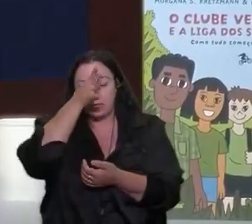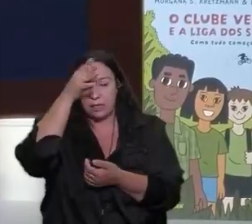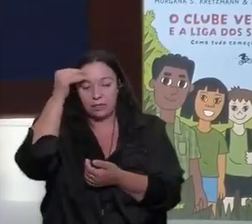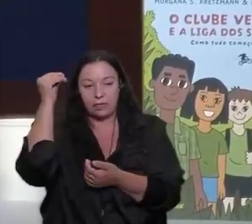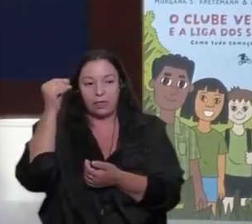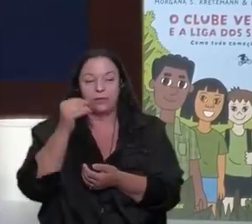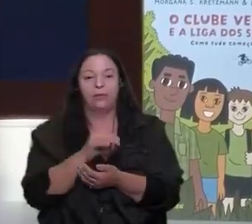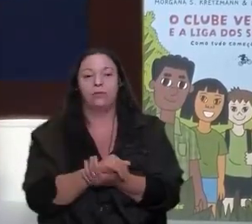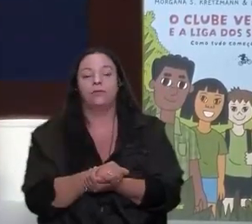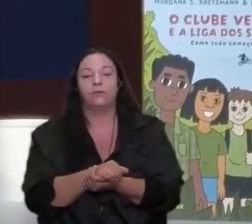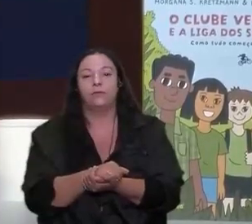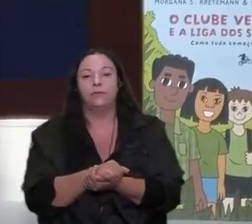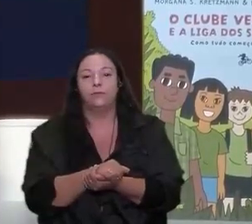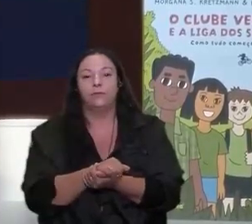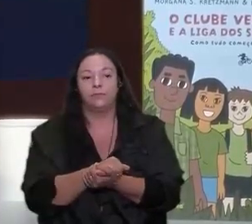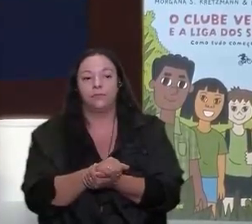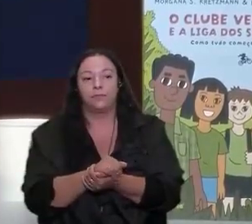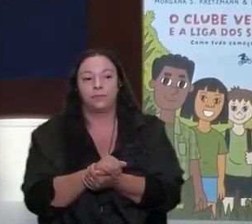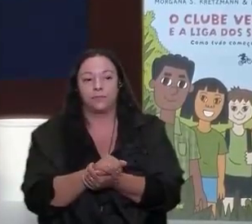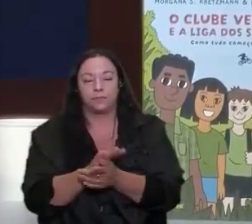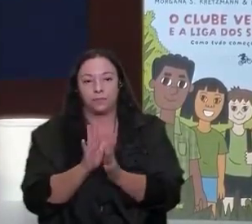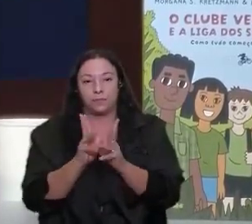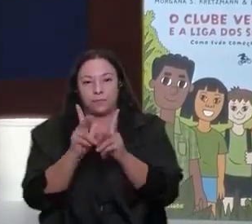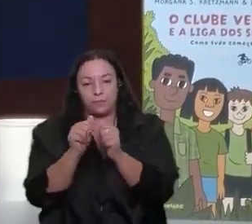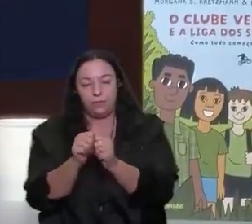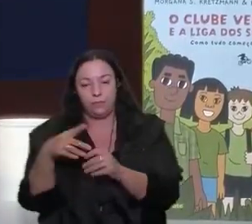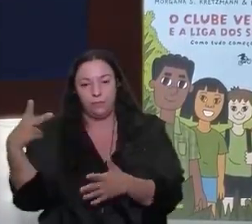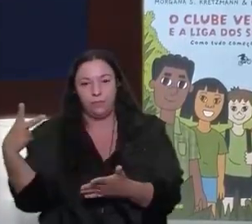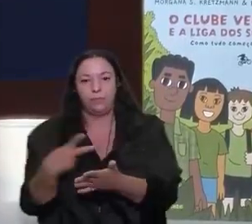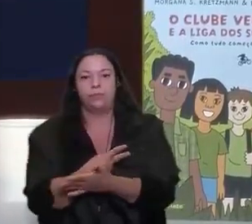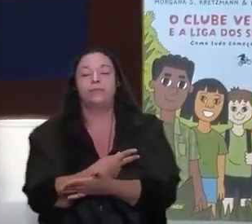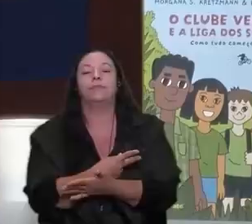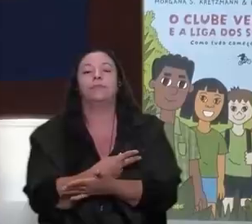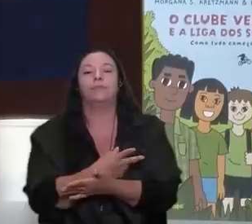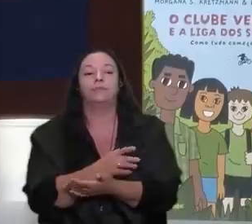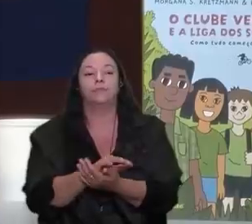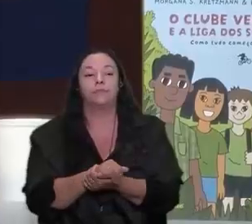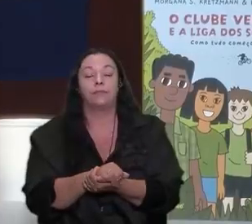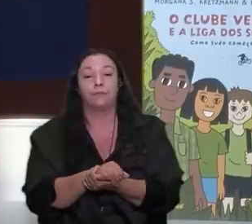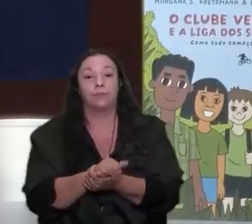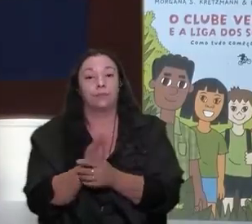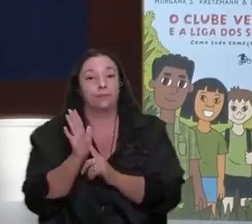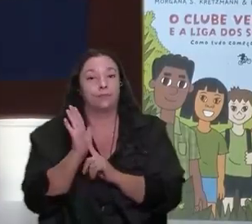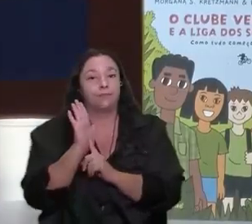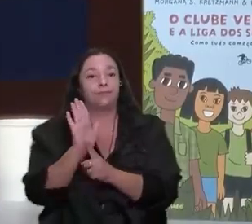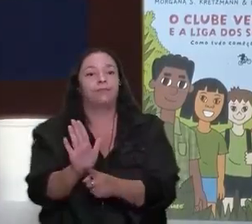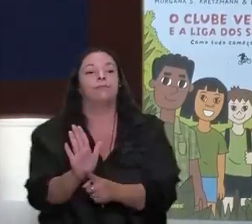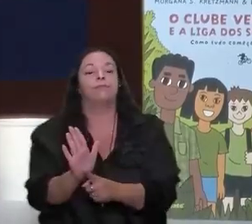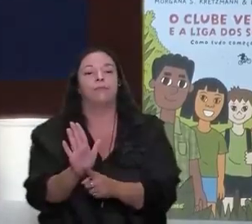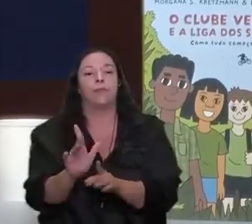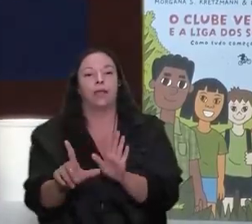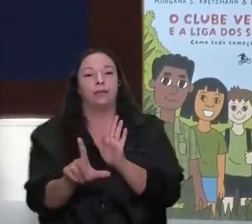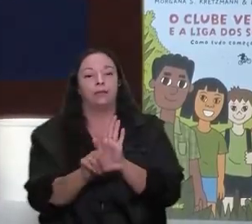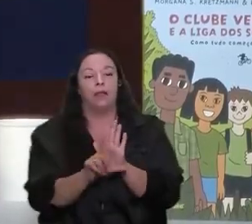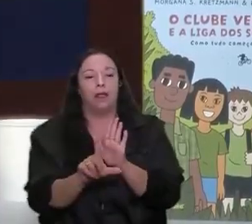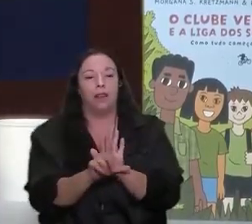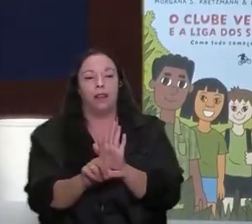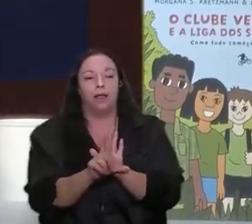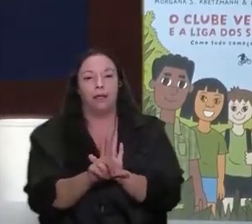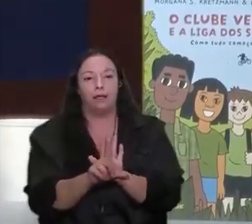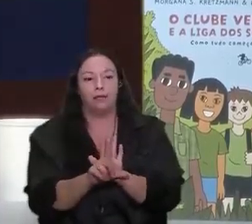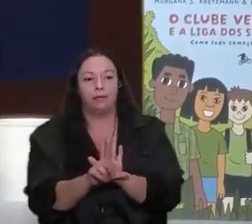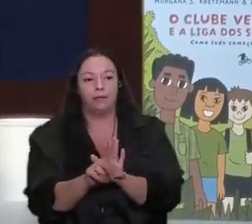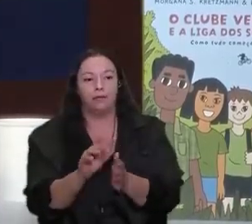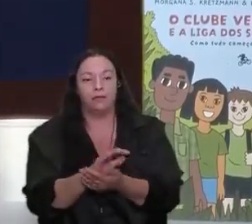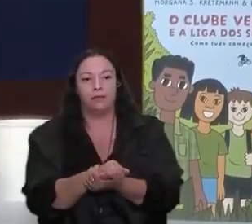esquecendo que tudo isso que acontece a partir dessa exposição e dessa lei que o como chama